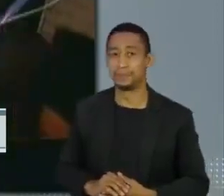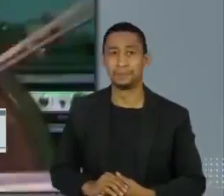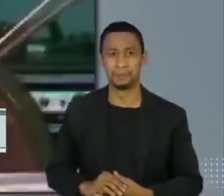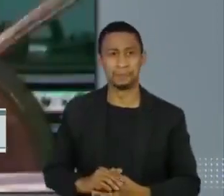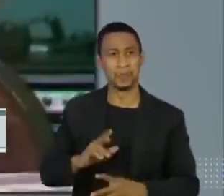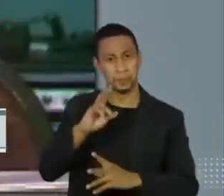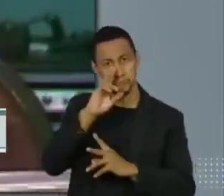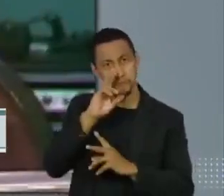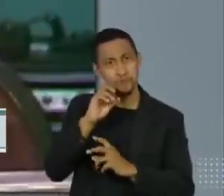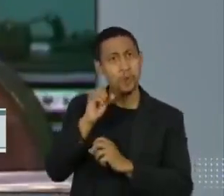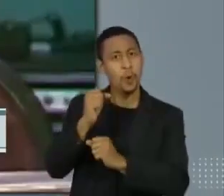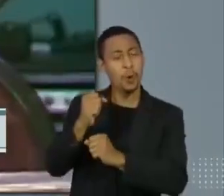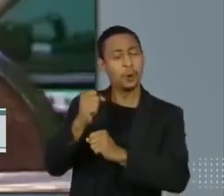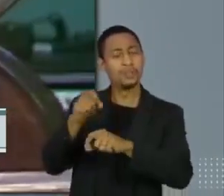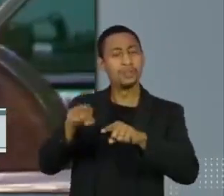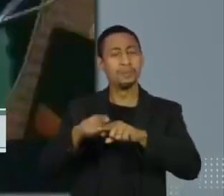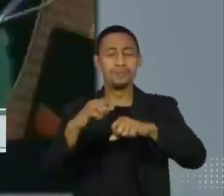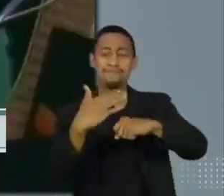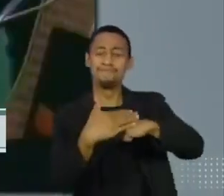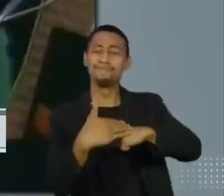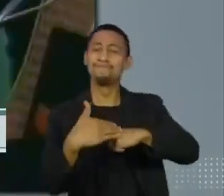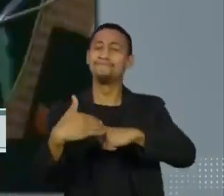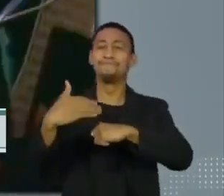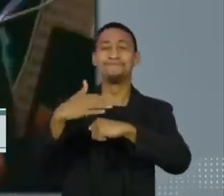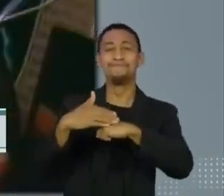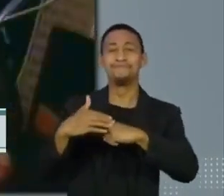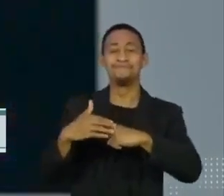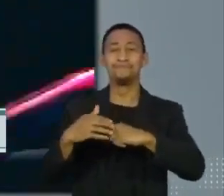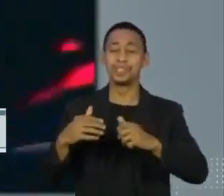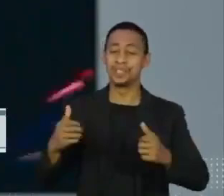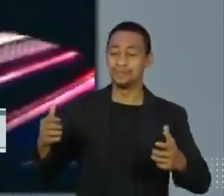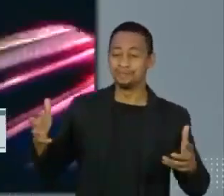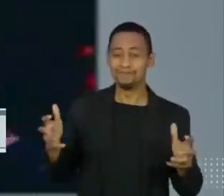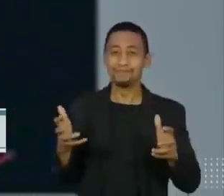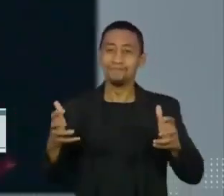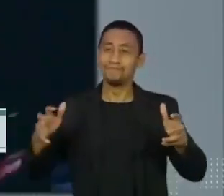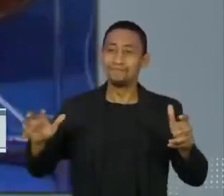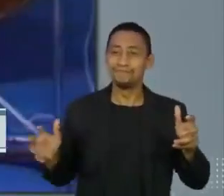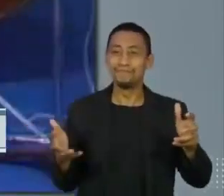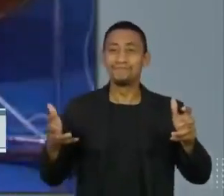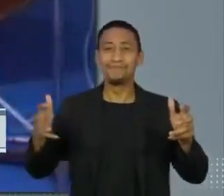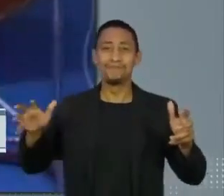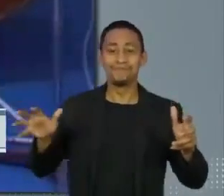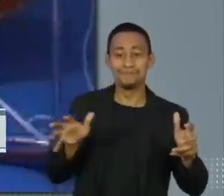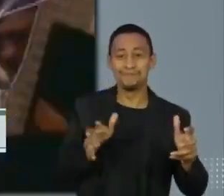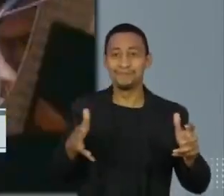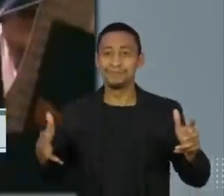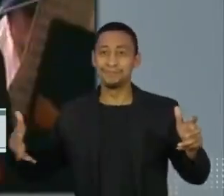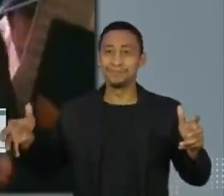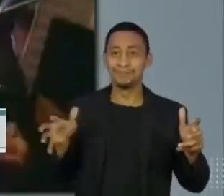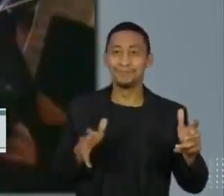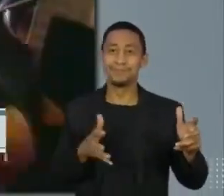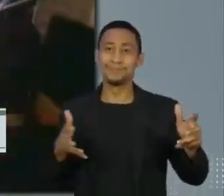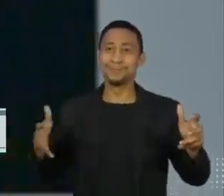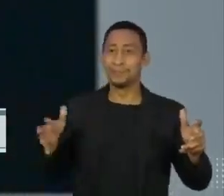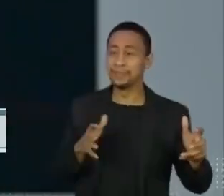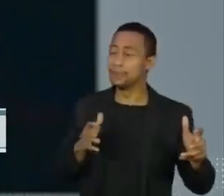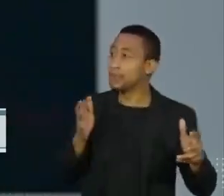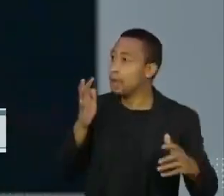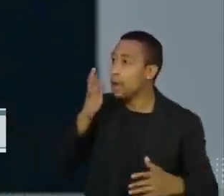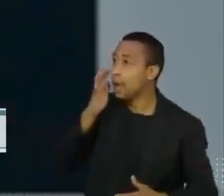Forte e ao mesmo tempo doce. Difícil não ficar hipnotizado com o som do bandoneon de Astor Pantaleon